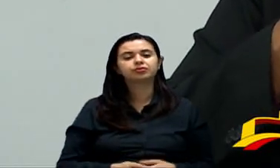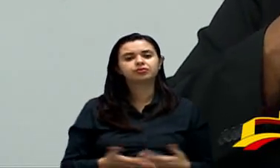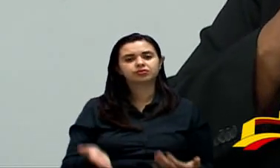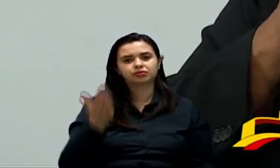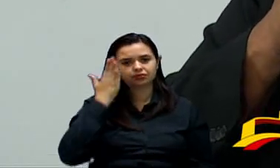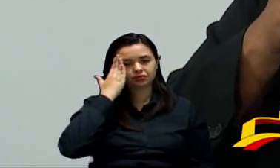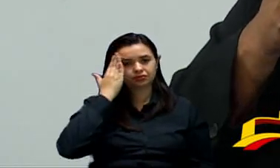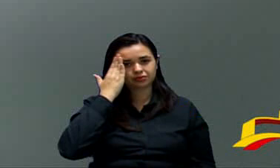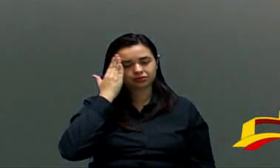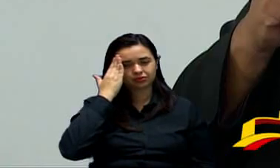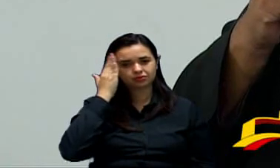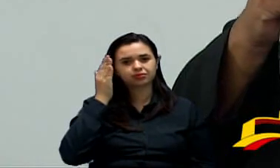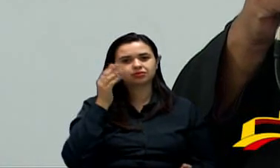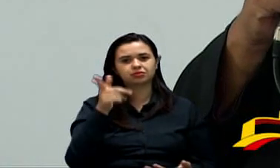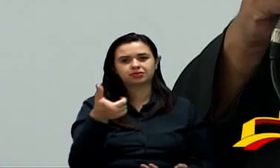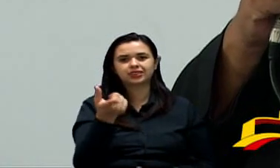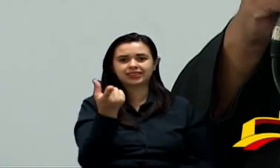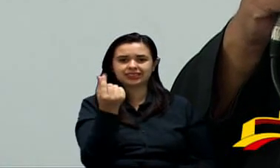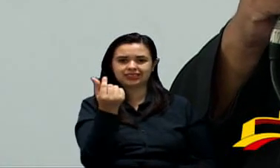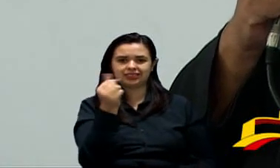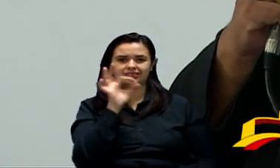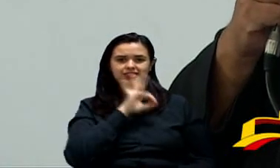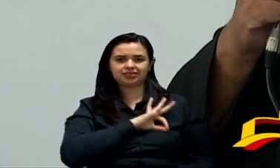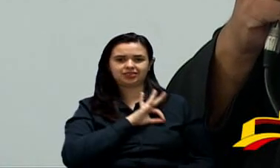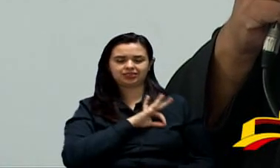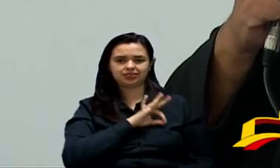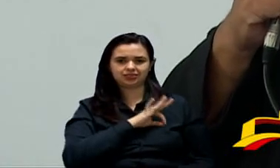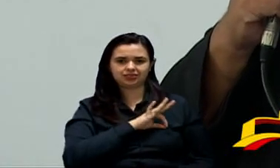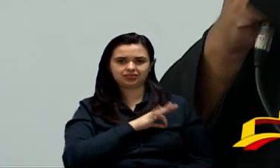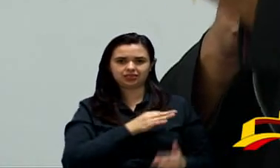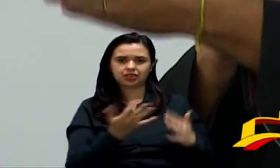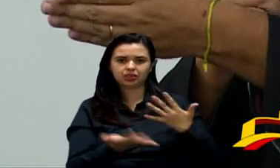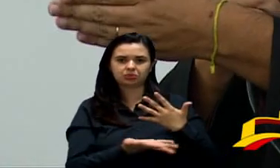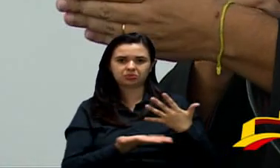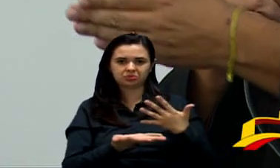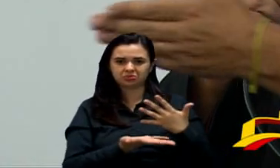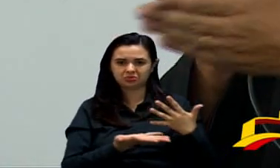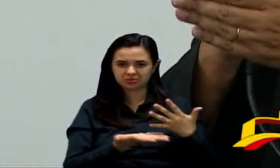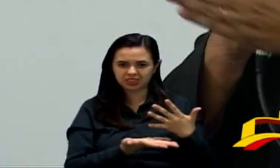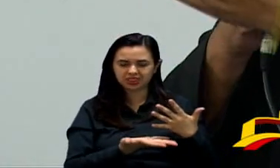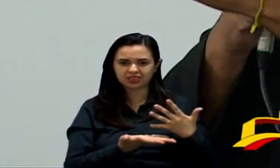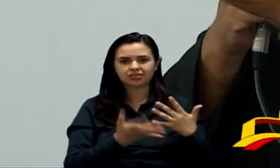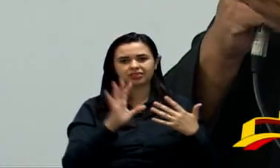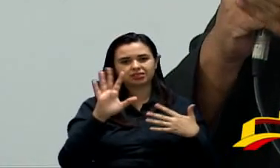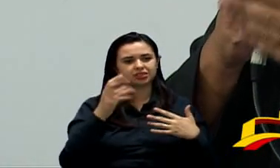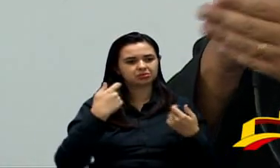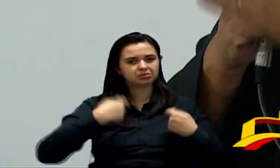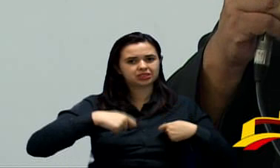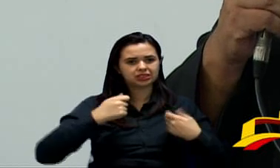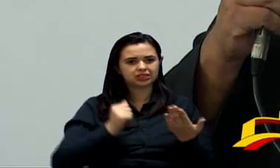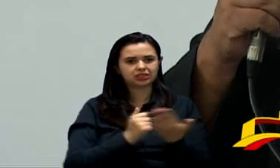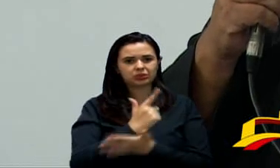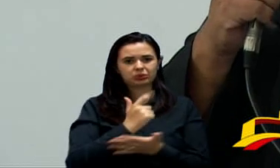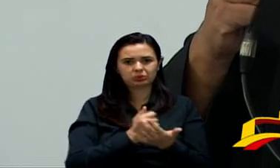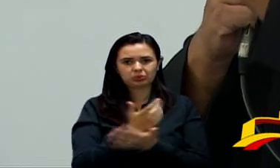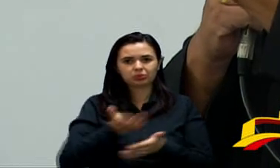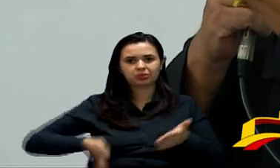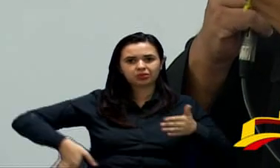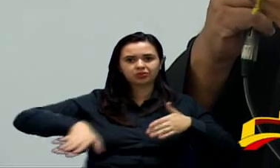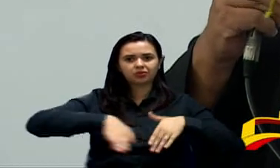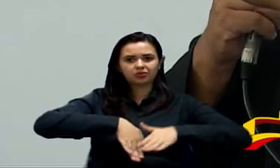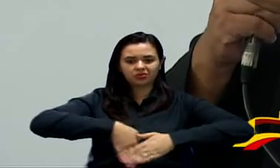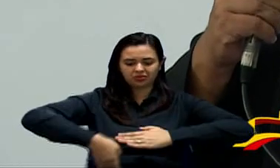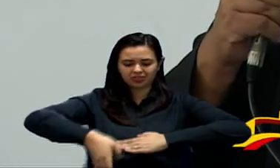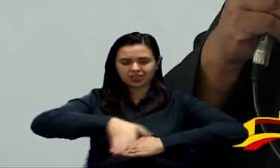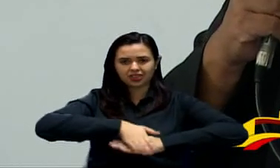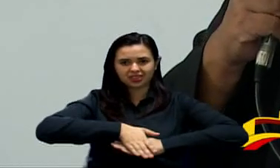leite enteral, tem despesa... Isso, tem despesa com fralda geriátrica, e não tem condições de comprar. Você tem que fazer vaquinha com a